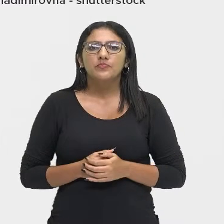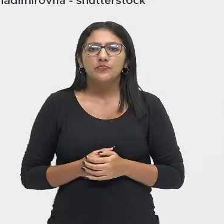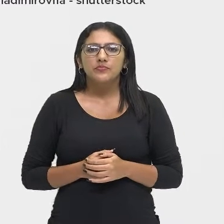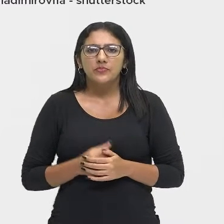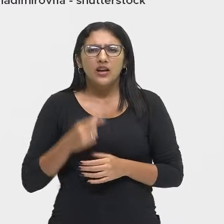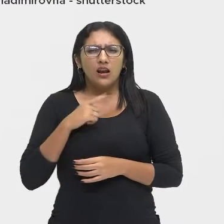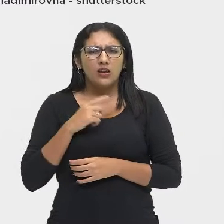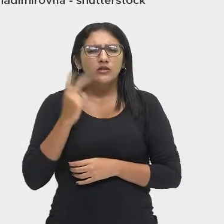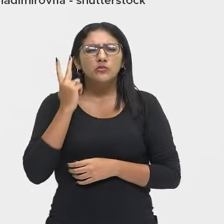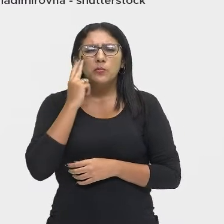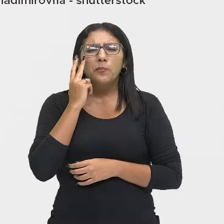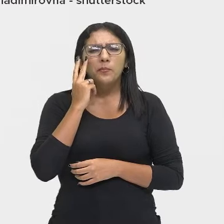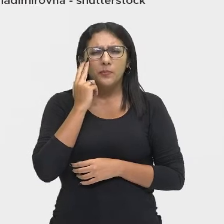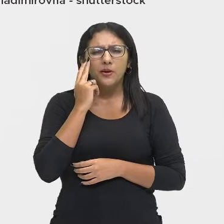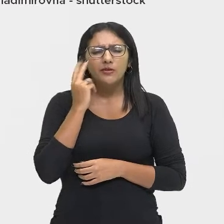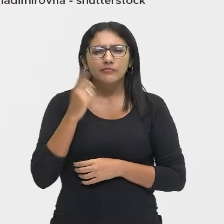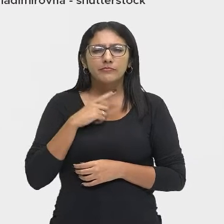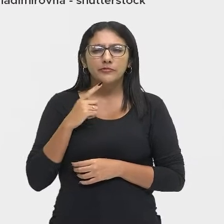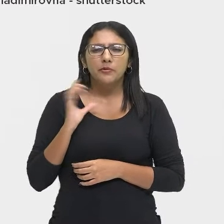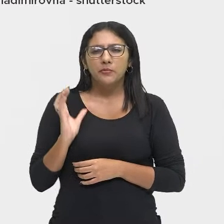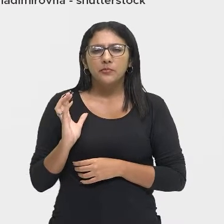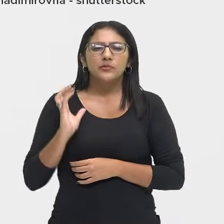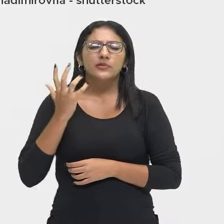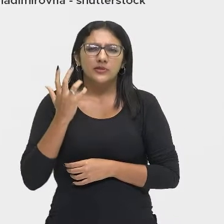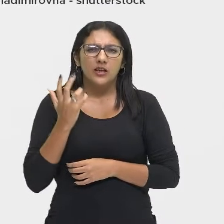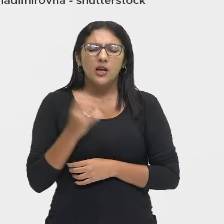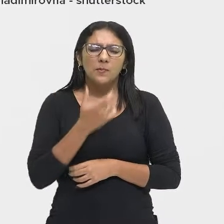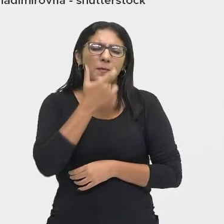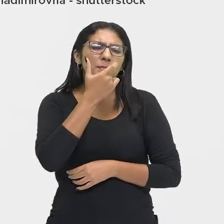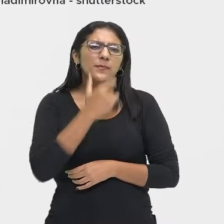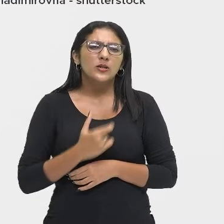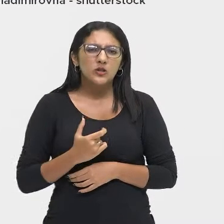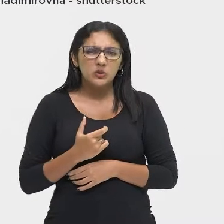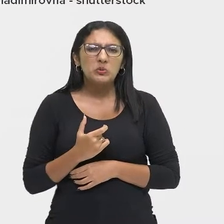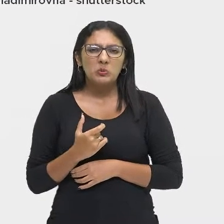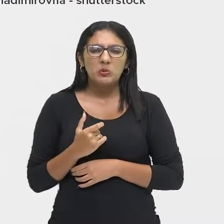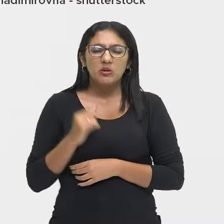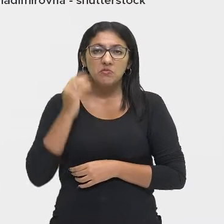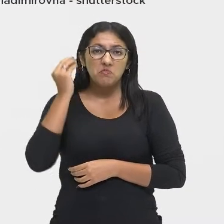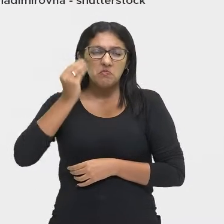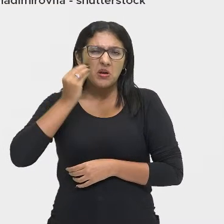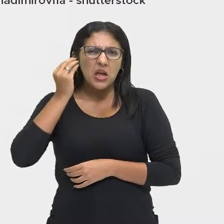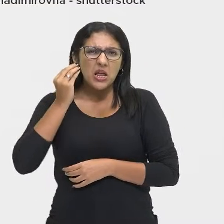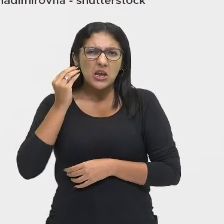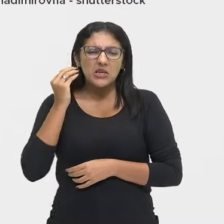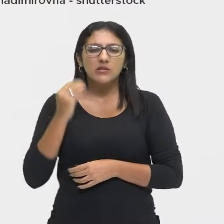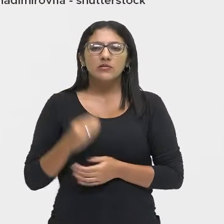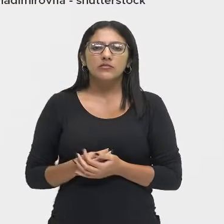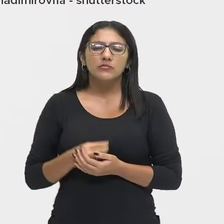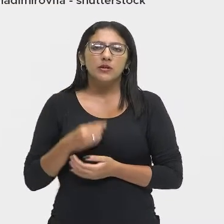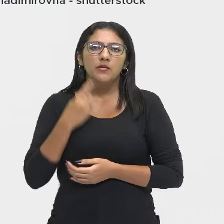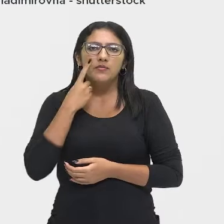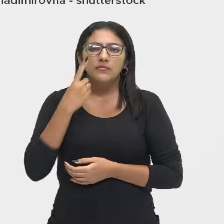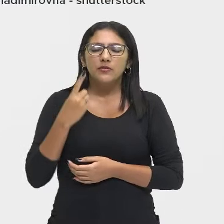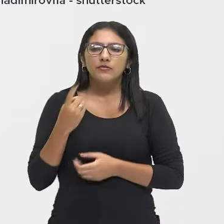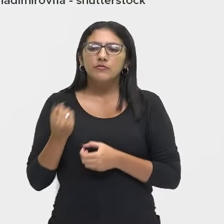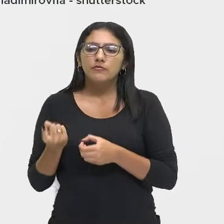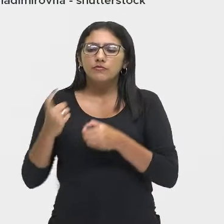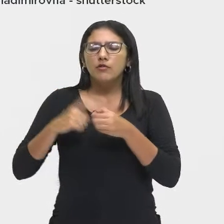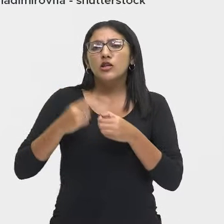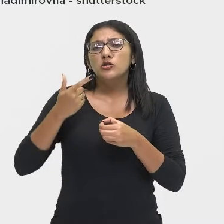comum, após um episódio desgastante para a imagem de uma pessoa influente, ela ter que vir ao público